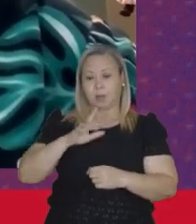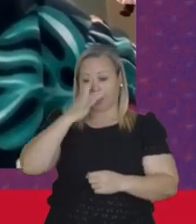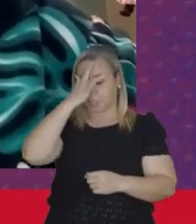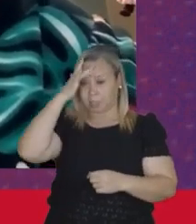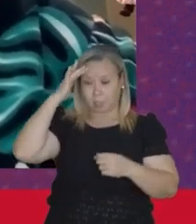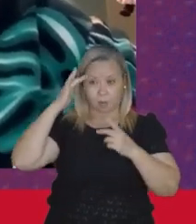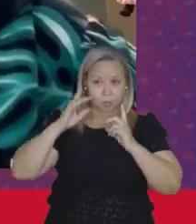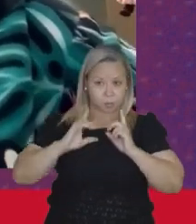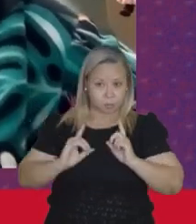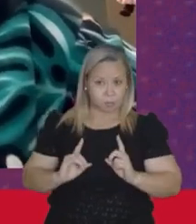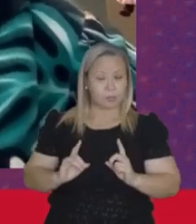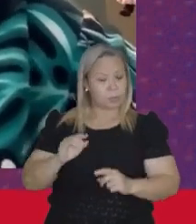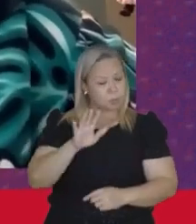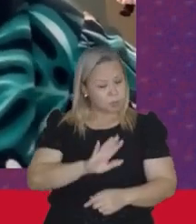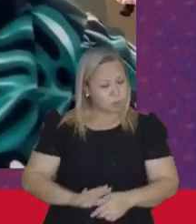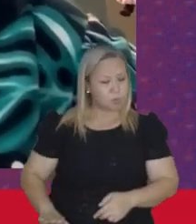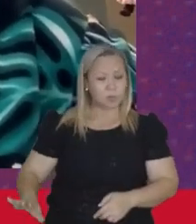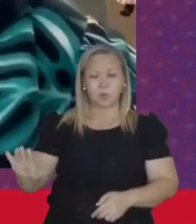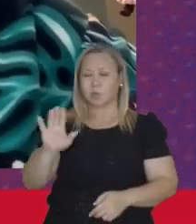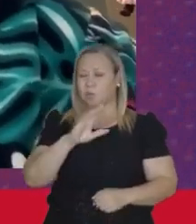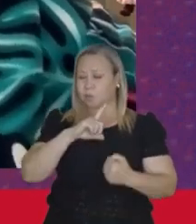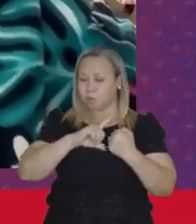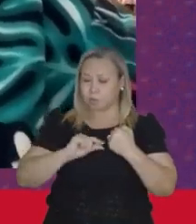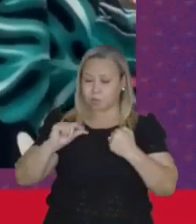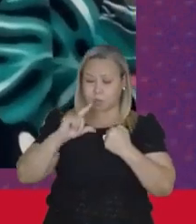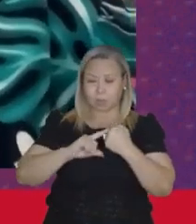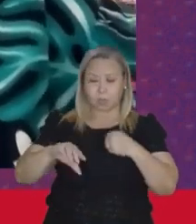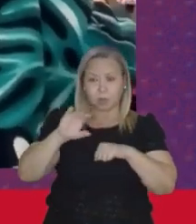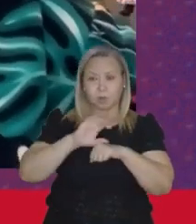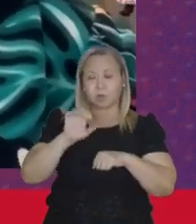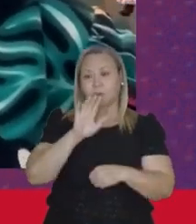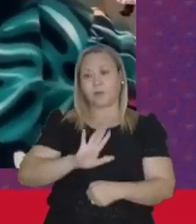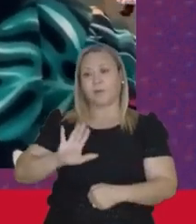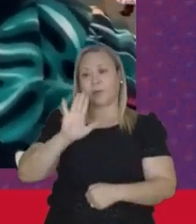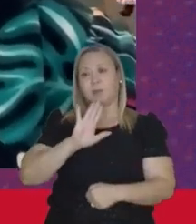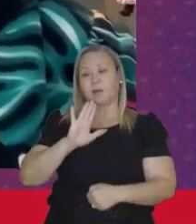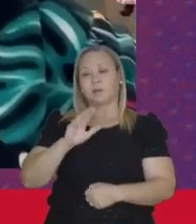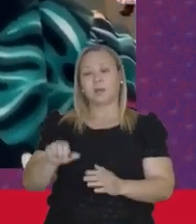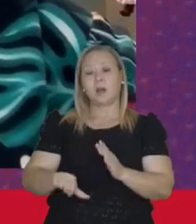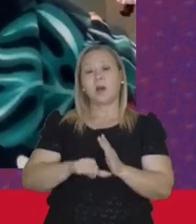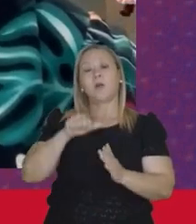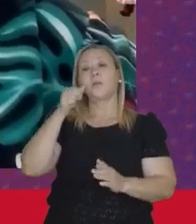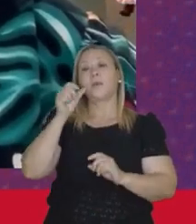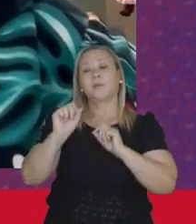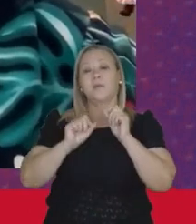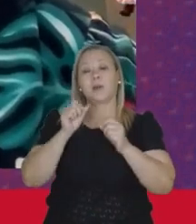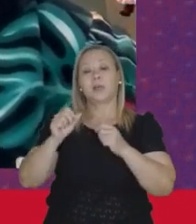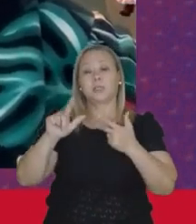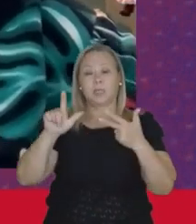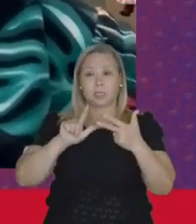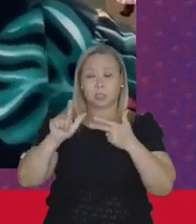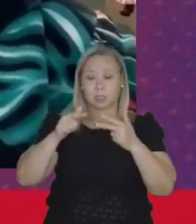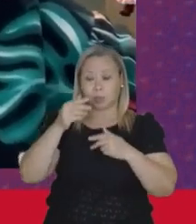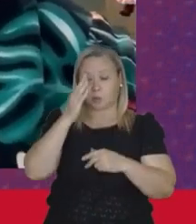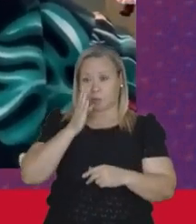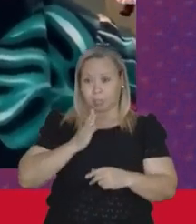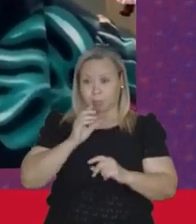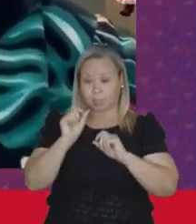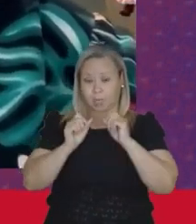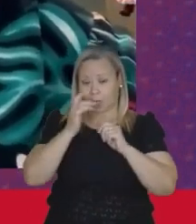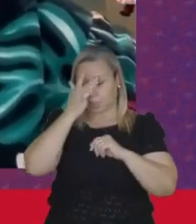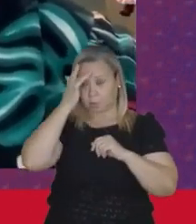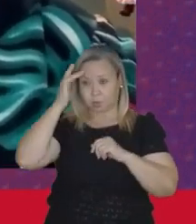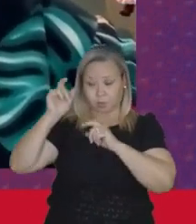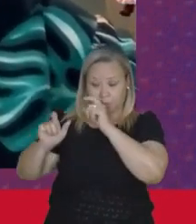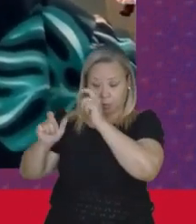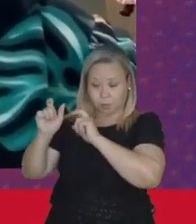com deficiência em todos os artigos da Constituição Federal. Então, a primeira vez que na legislação brasileira as pessoas